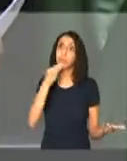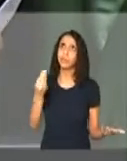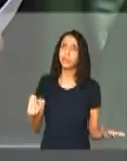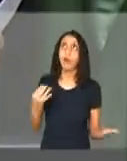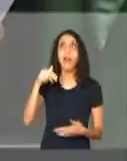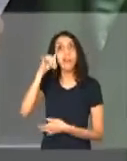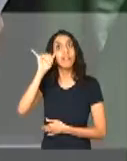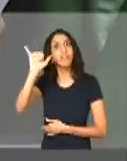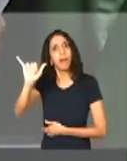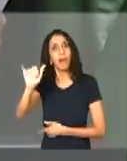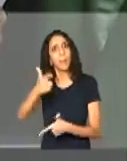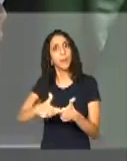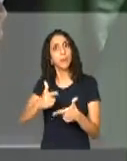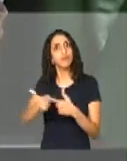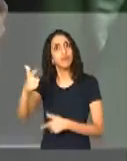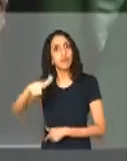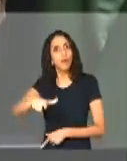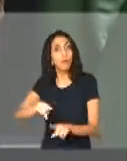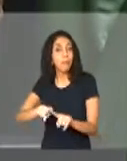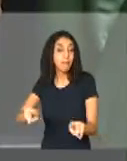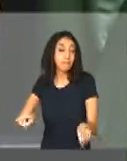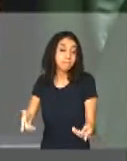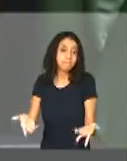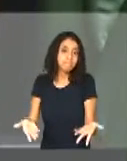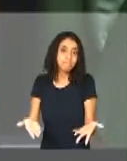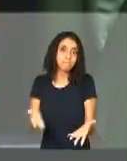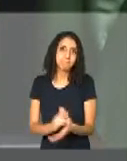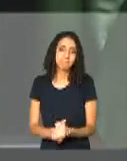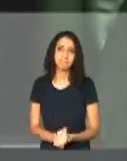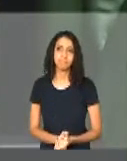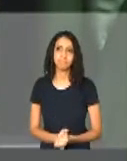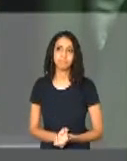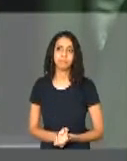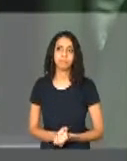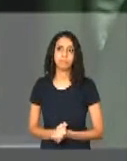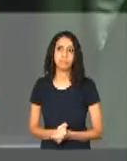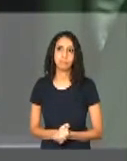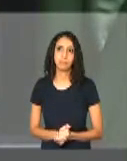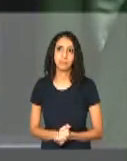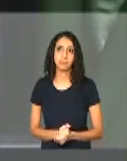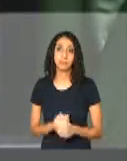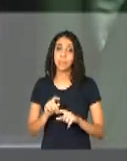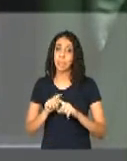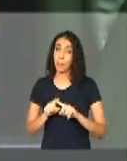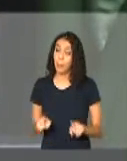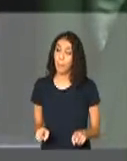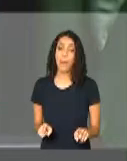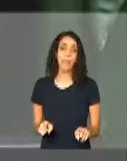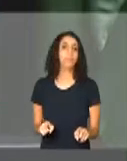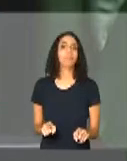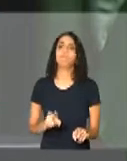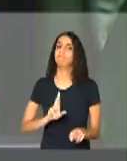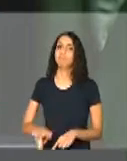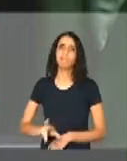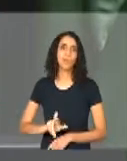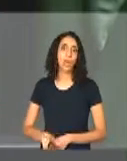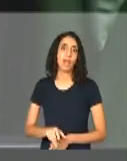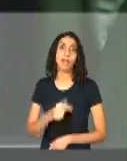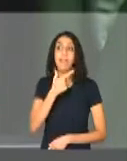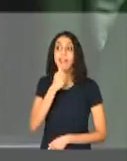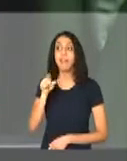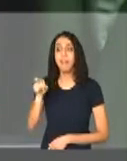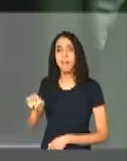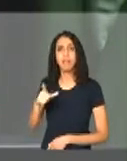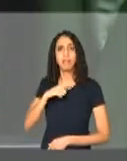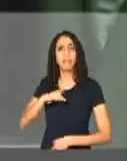uma nova tragédia. Não poderia ser assim ao se tratar do senhor Fábio Schwartzman. Ele tem